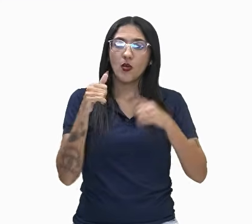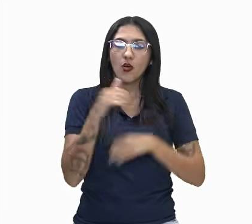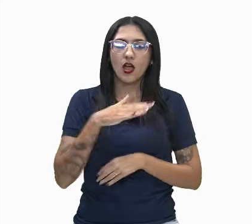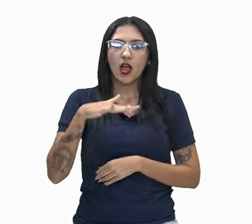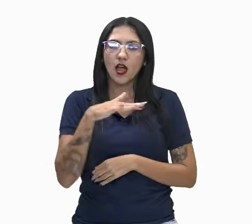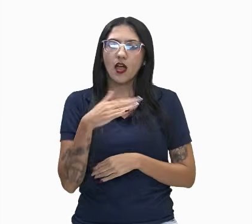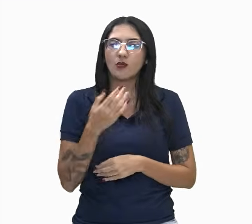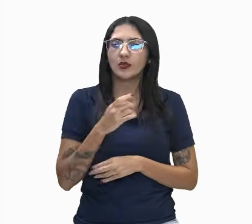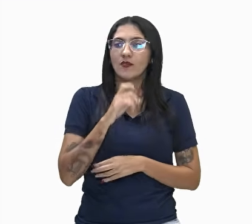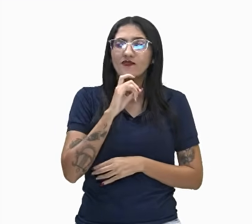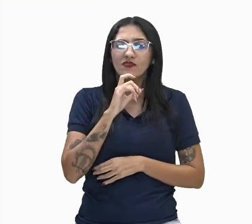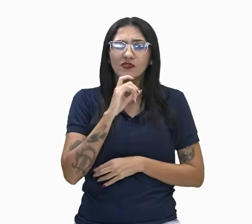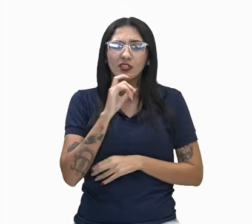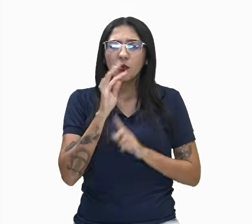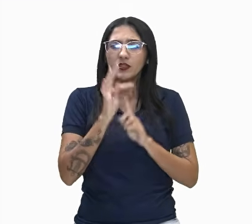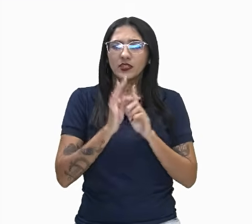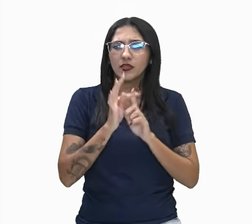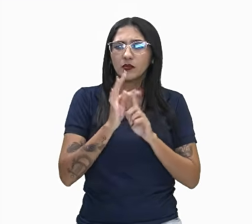quê? A